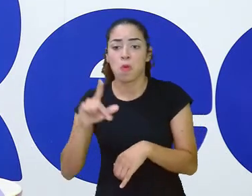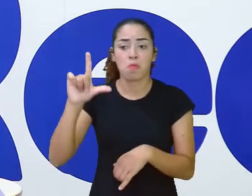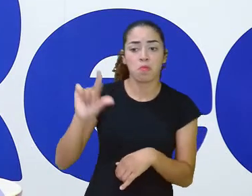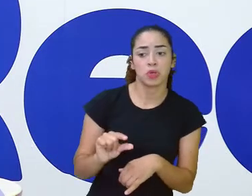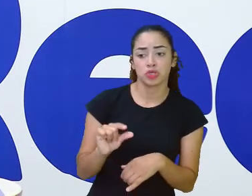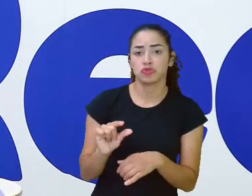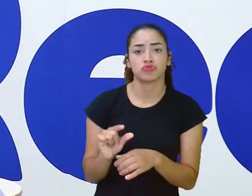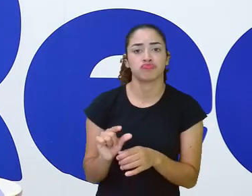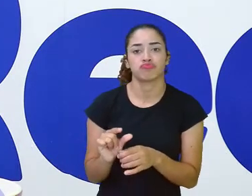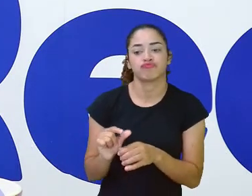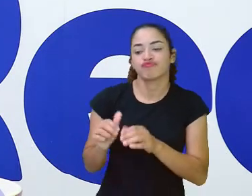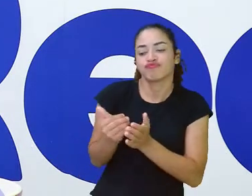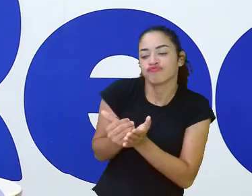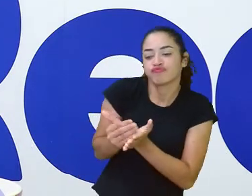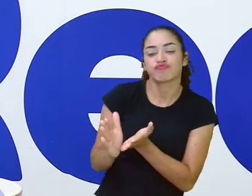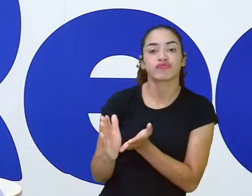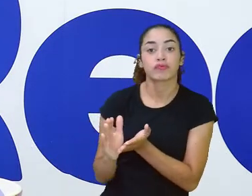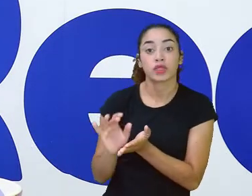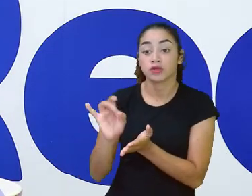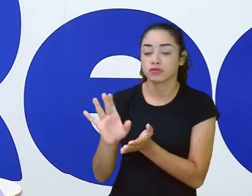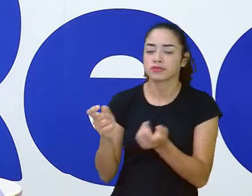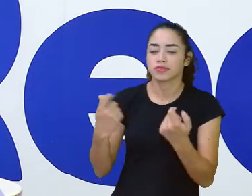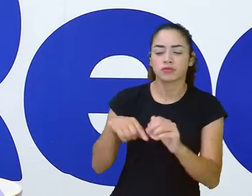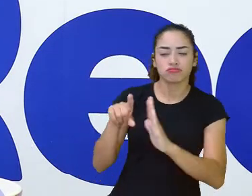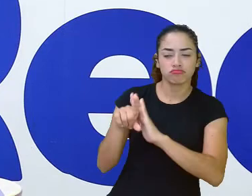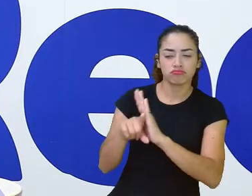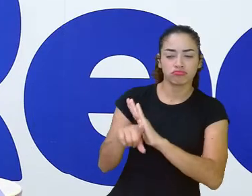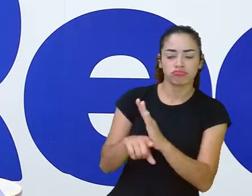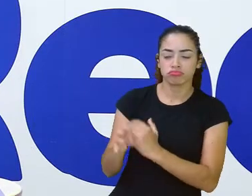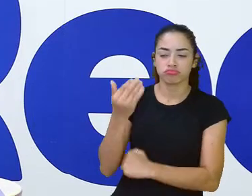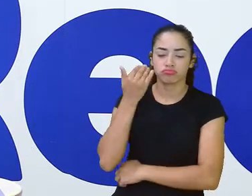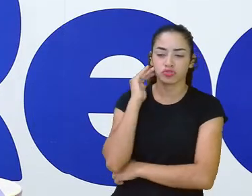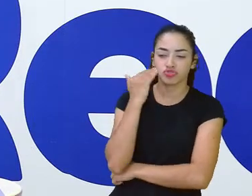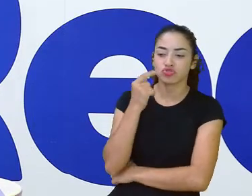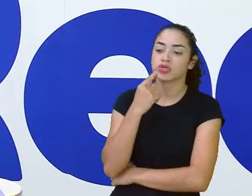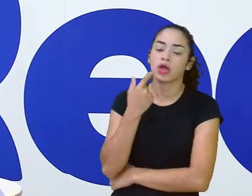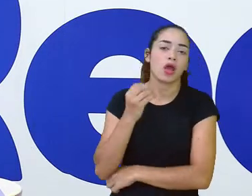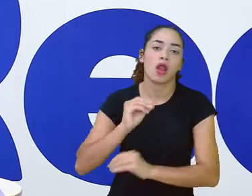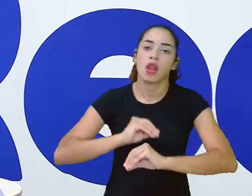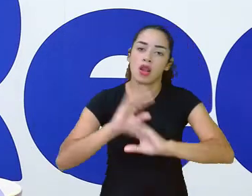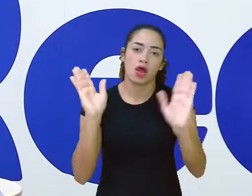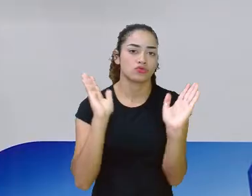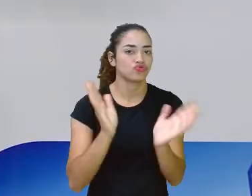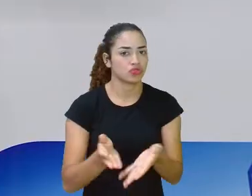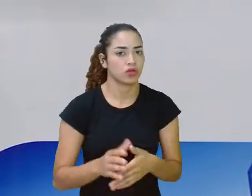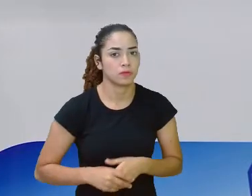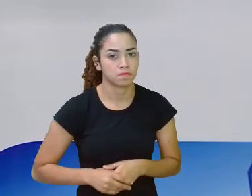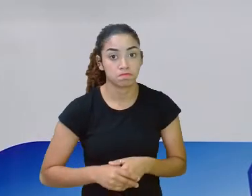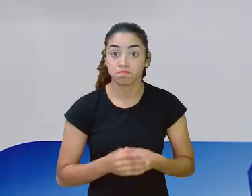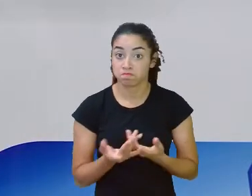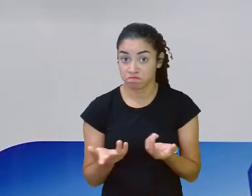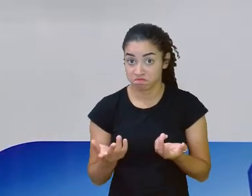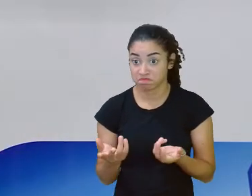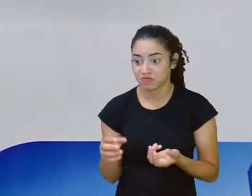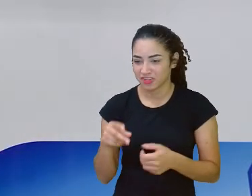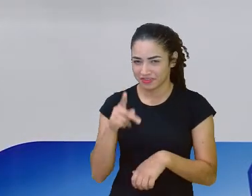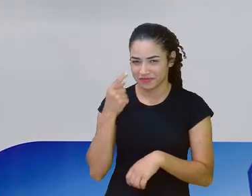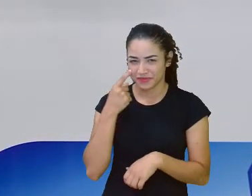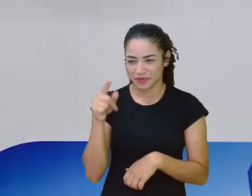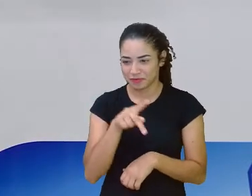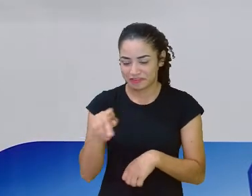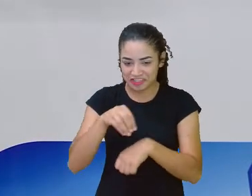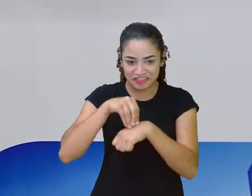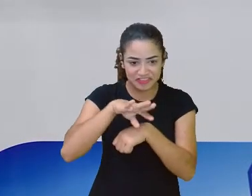não serve. Então, é só analisar ali, tá bem claro. Olha aí, as dicas da professora